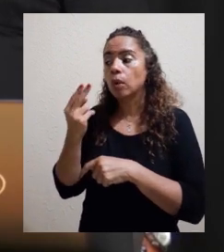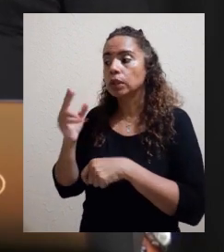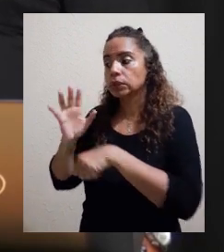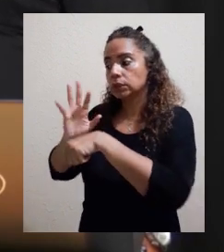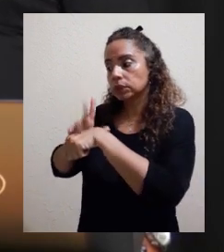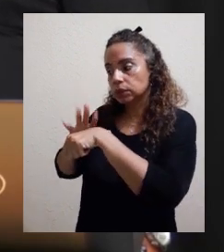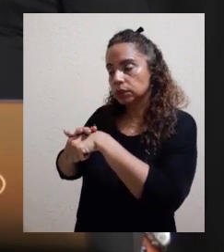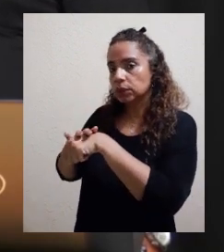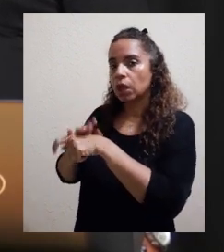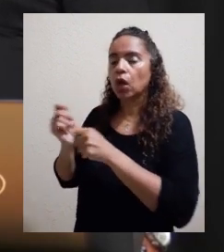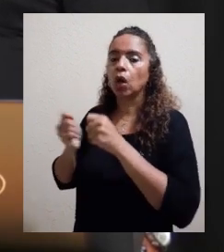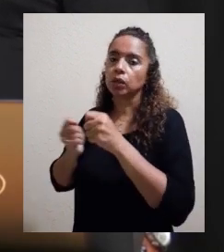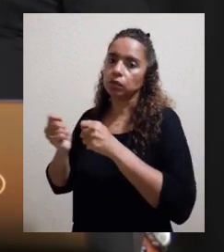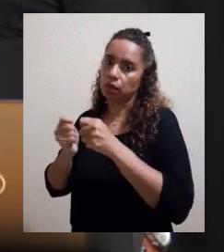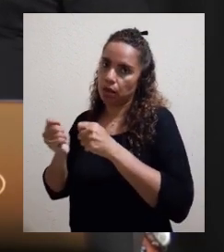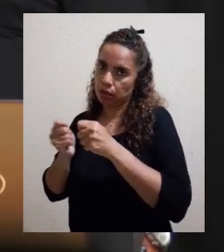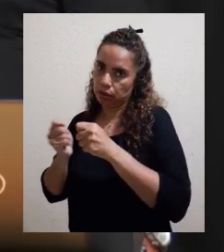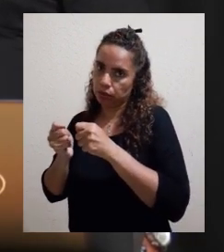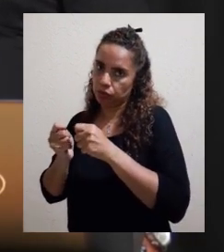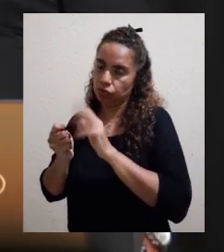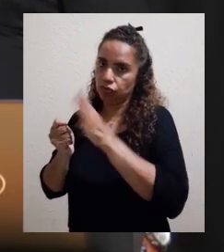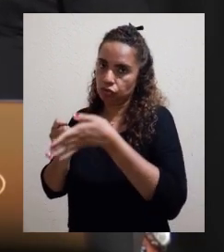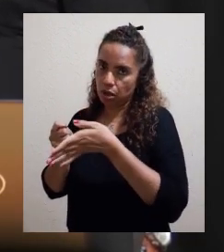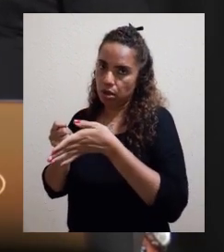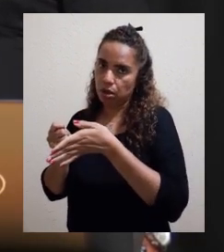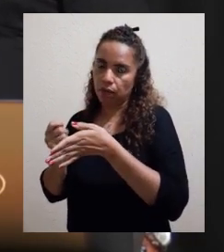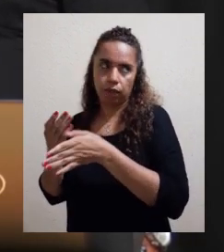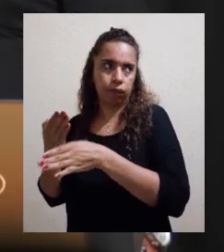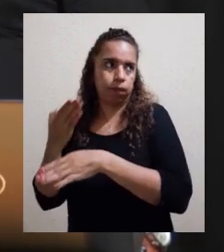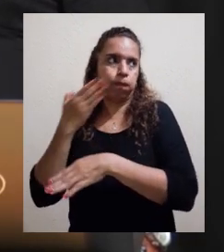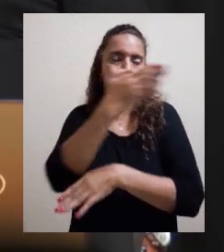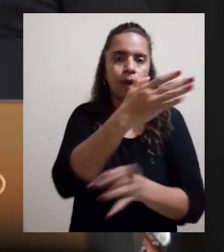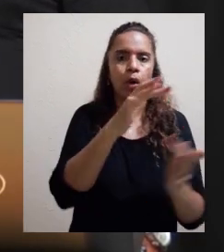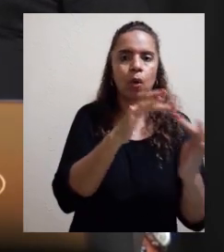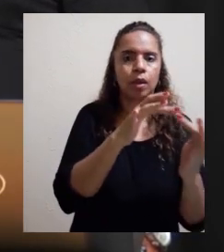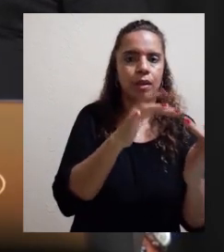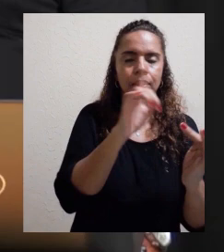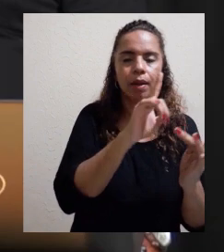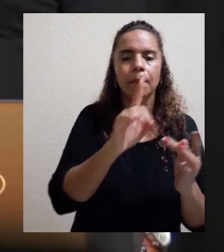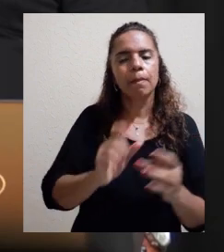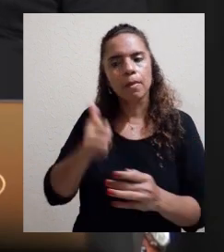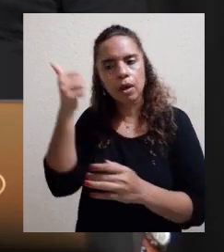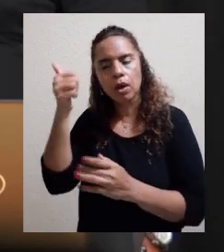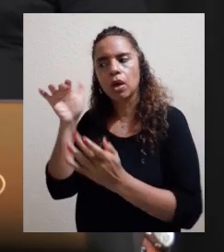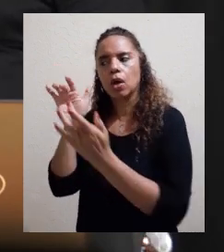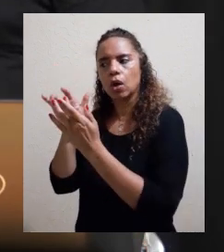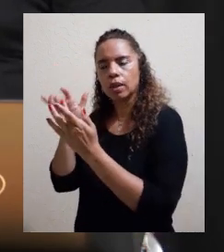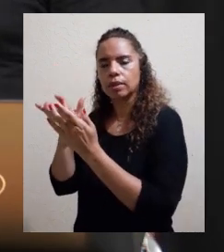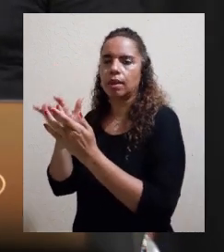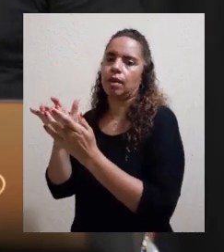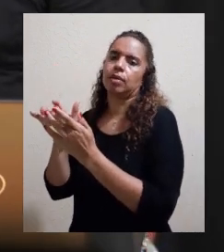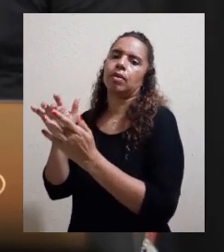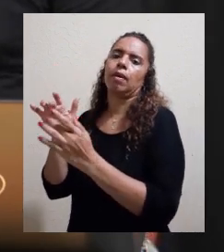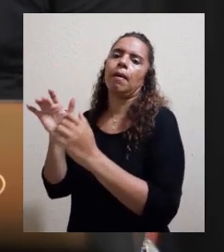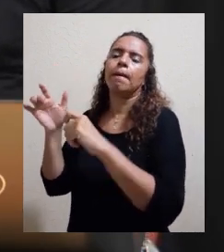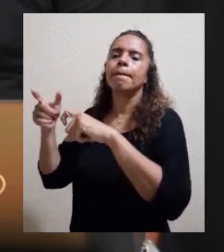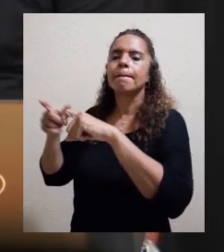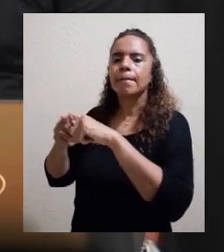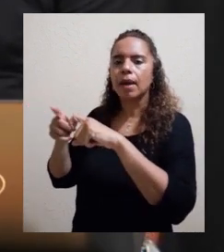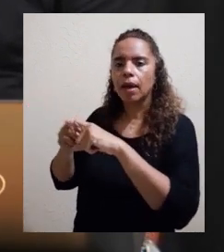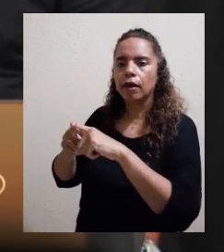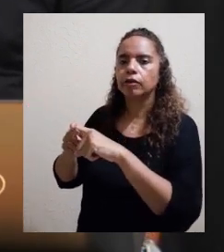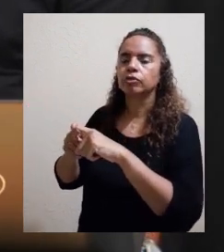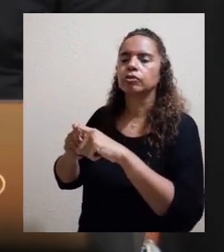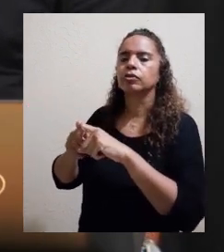familiar dele, não tome essa decisão sozinho. A melhor pessoa para julgar isso é o médico, provavelmente um